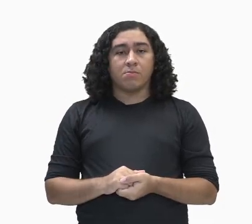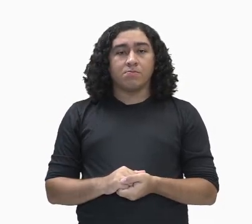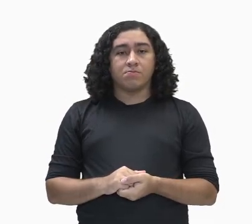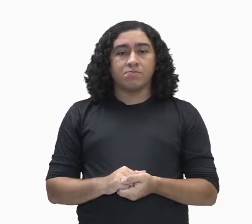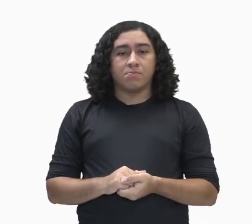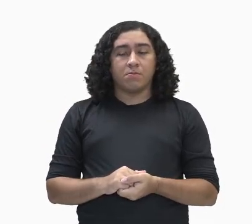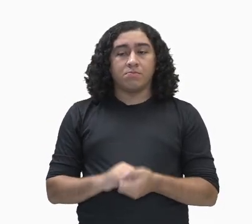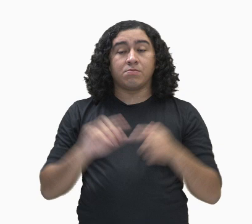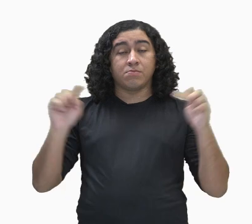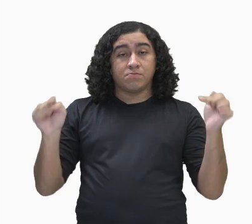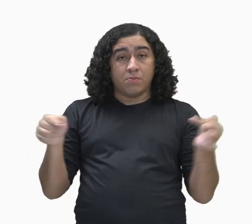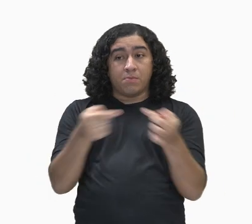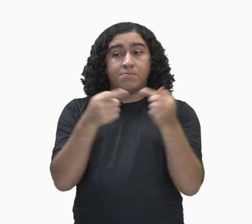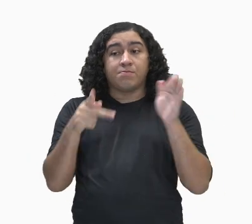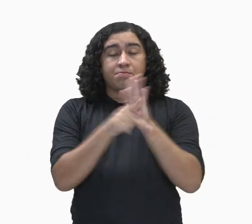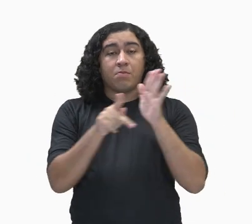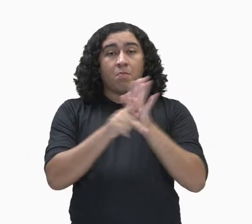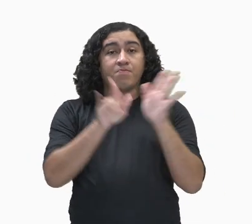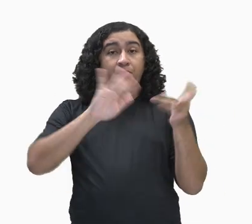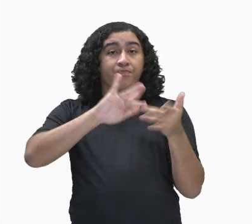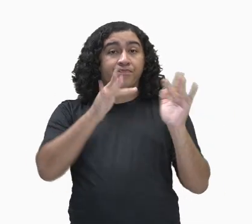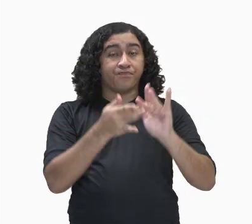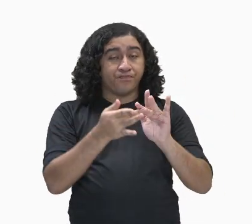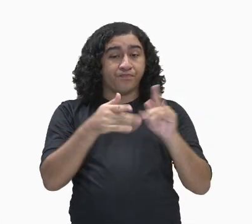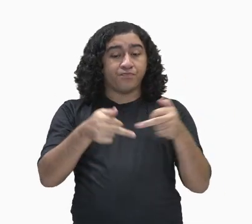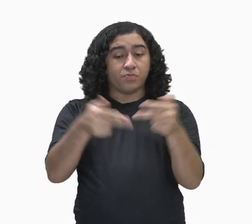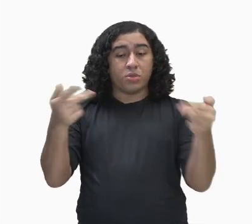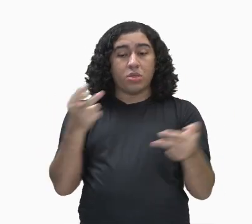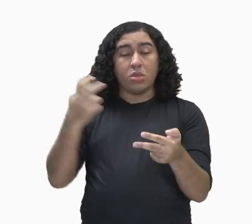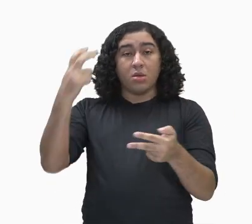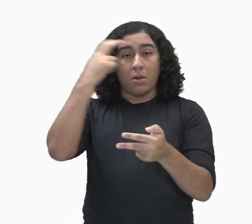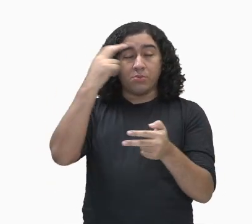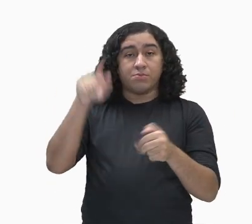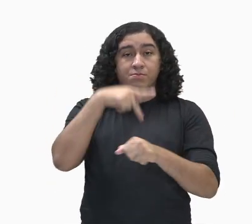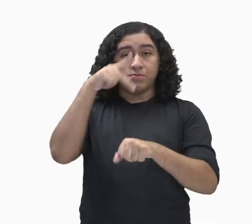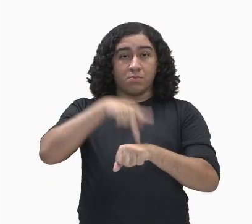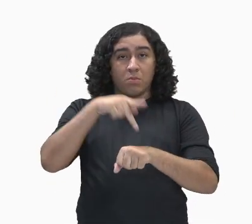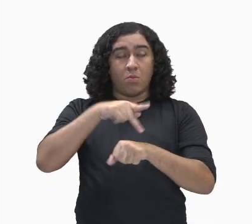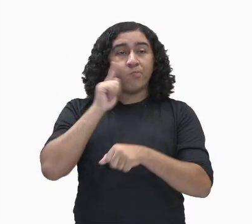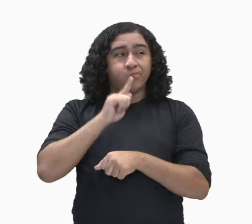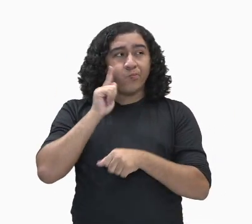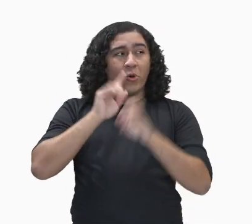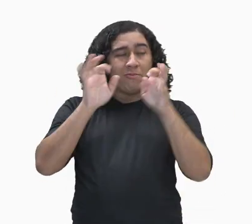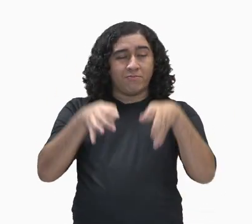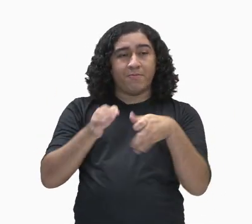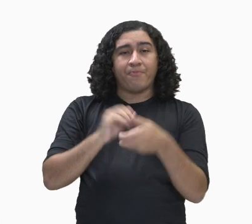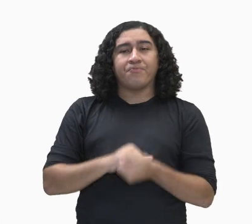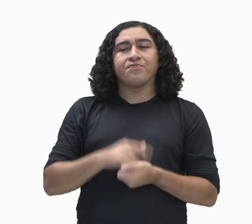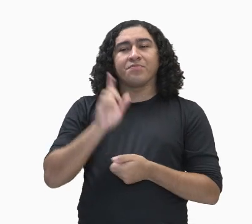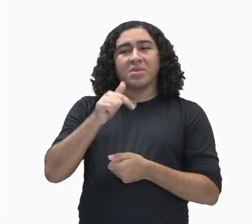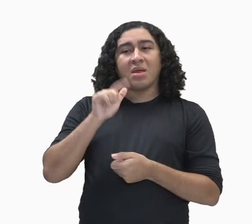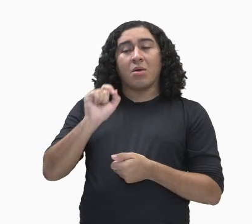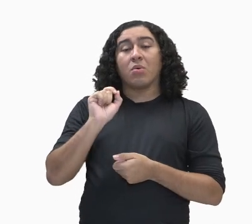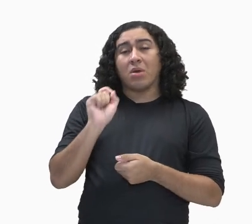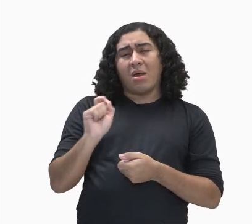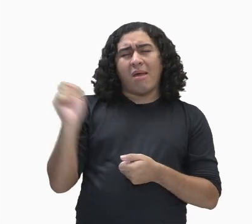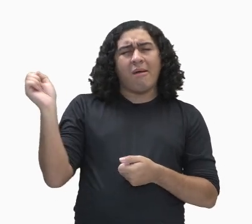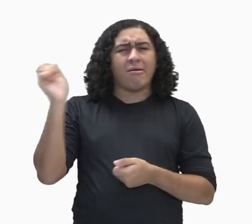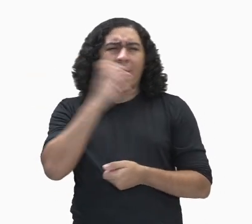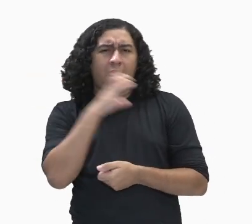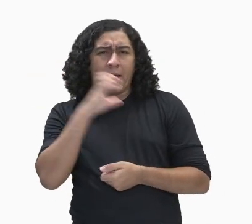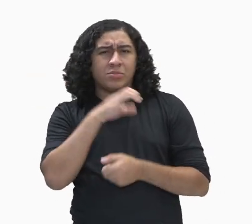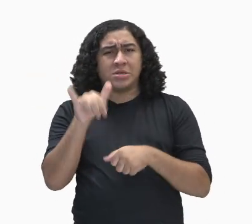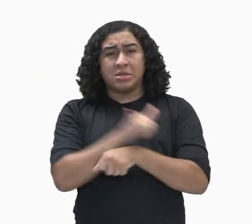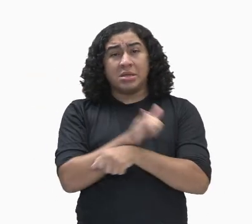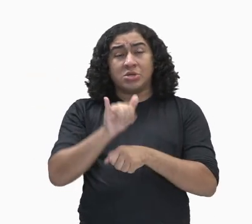a respeito, né, do multiculturalismo nos Estados Unidos. Right? Então, essa foi uma rápida